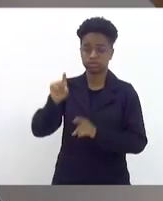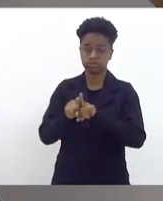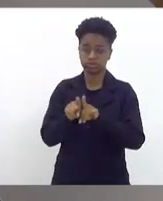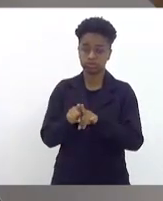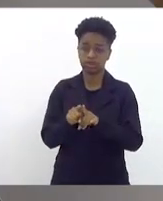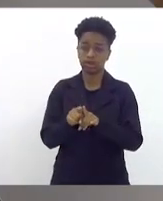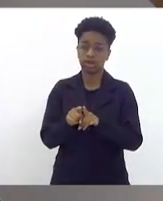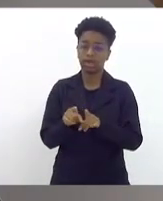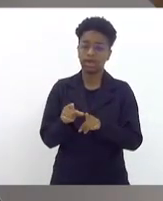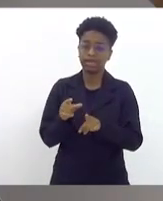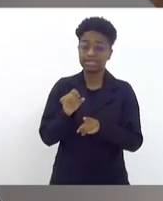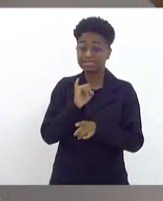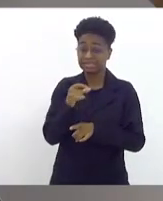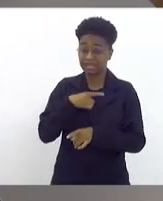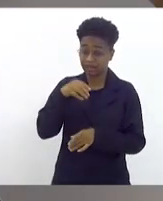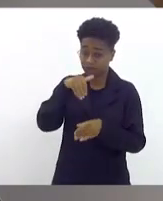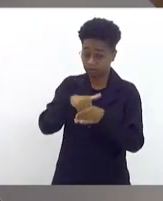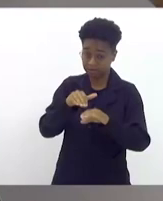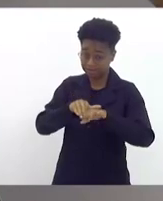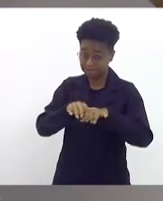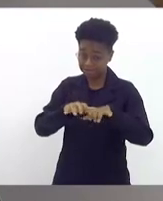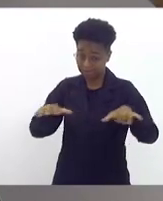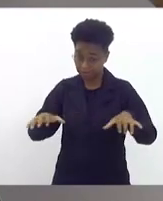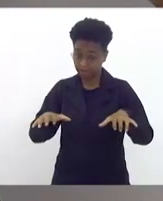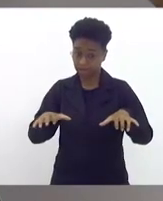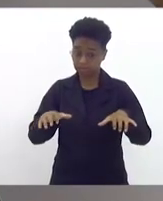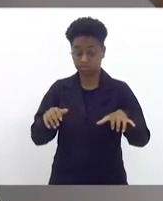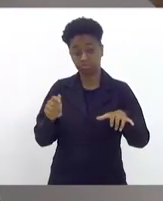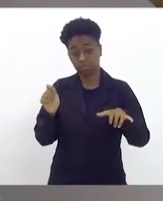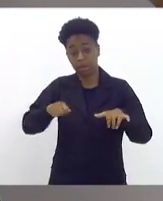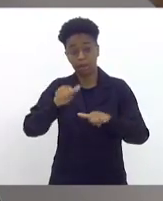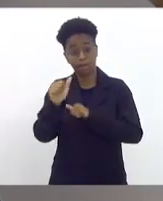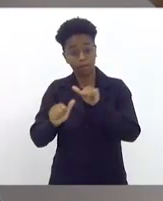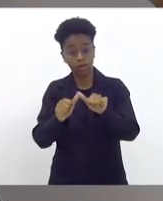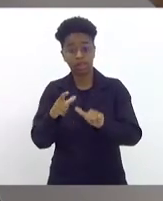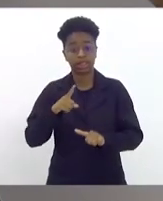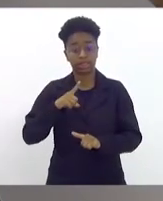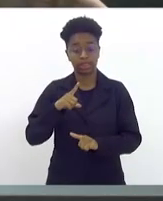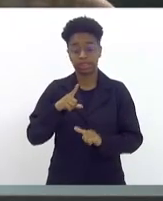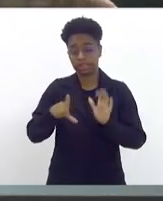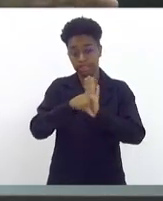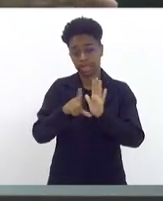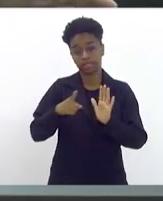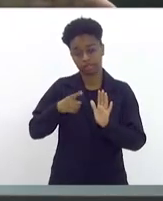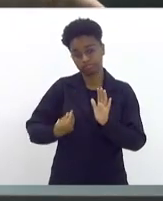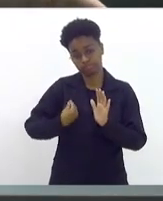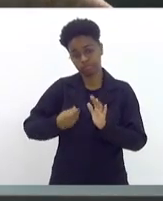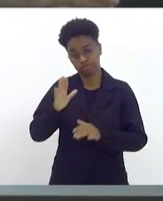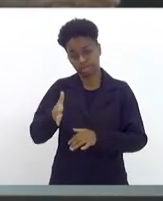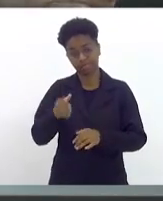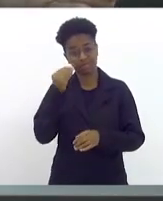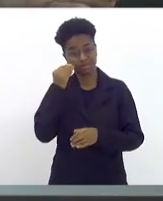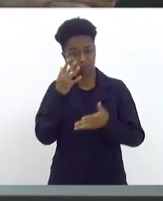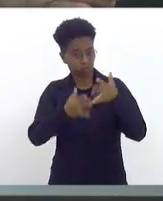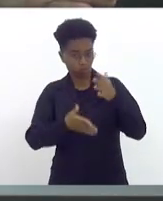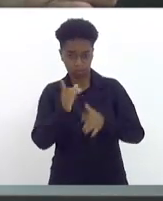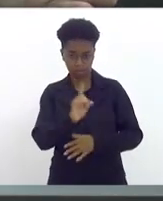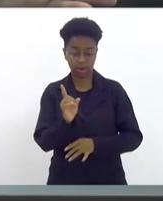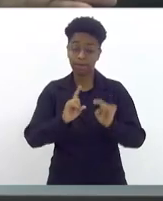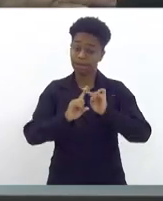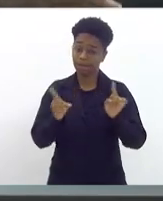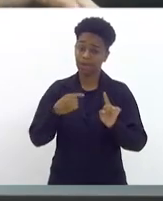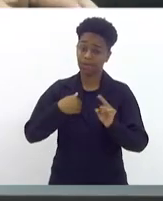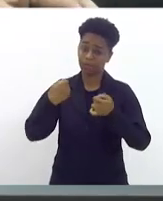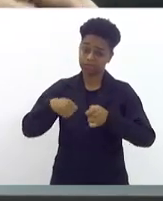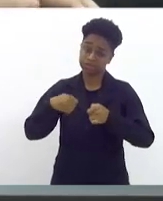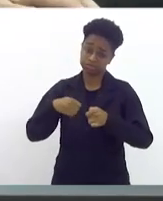em geral contém esses votos separado é modificando a lei existente para não dar prejudicabilidade mas só eu lendo